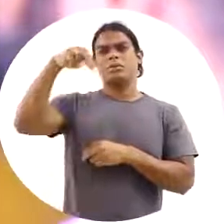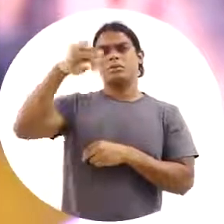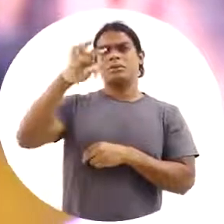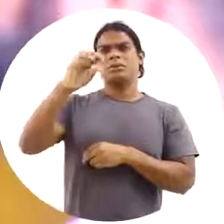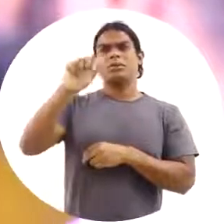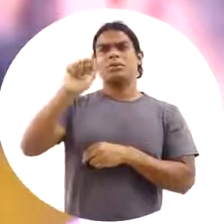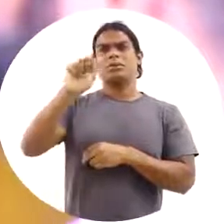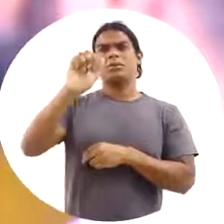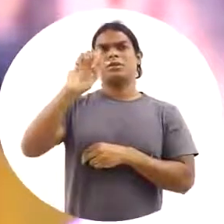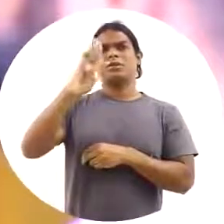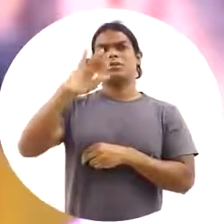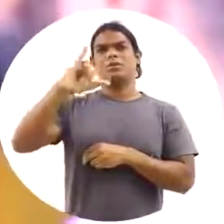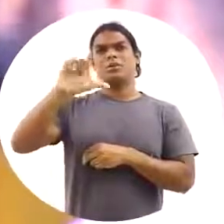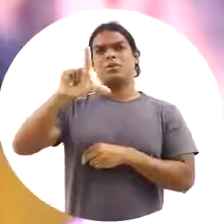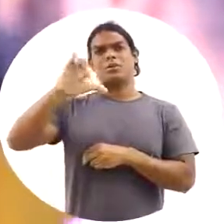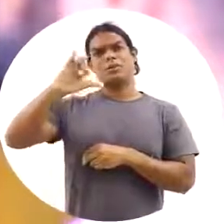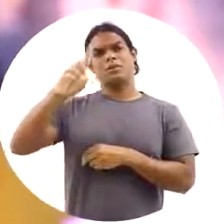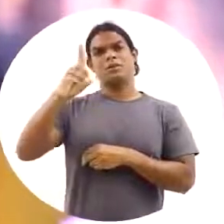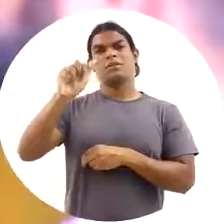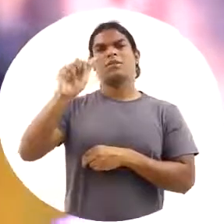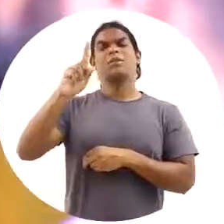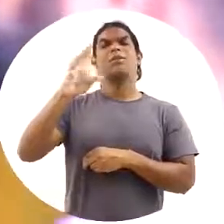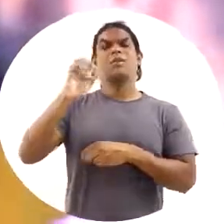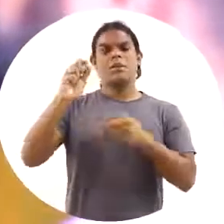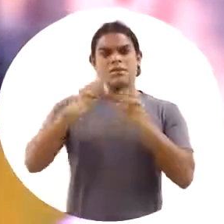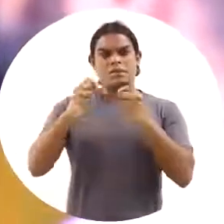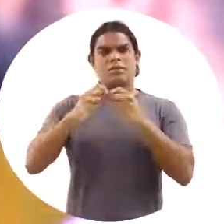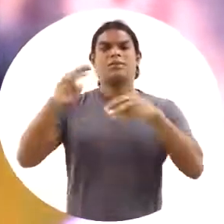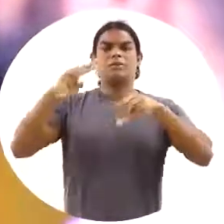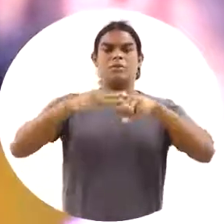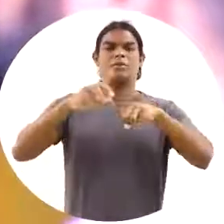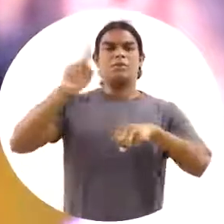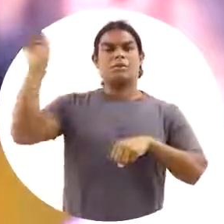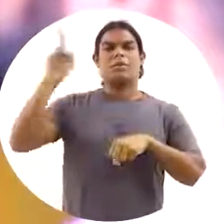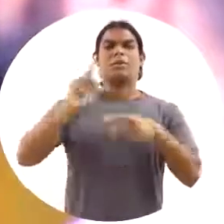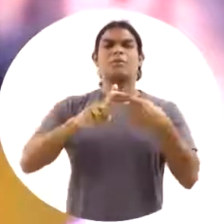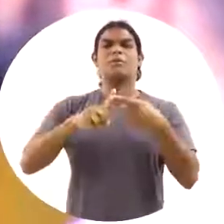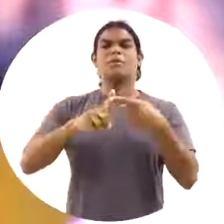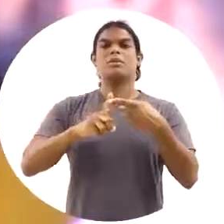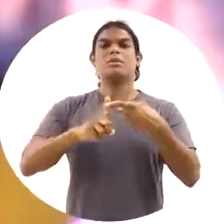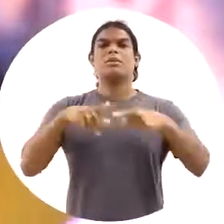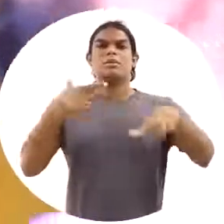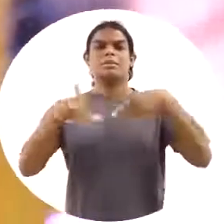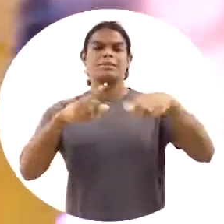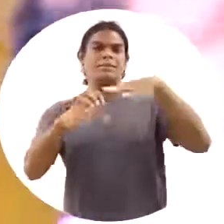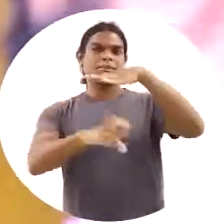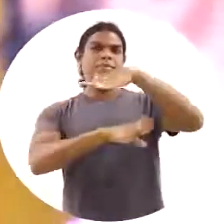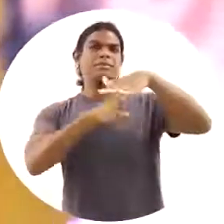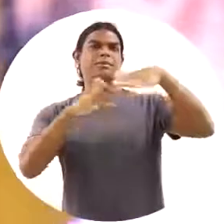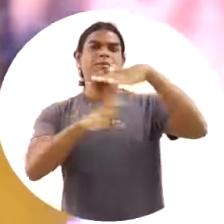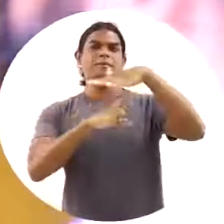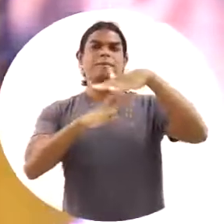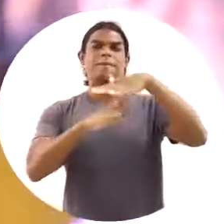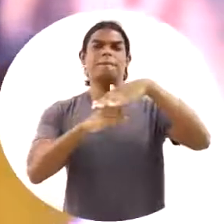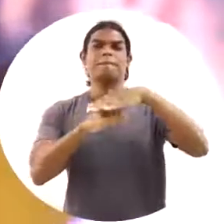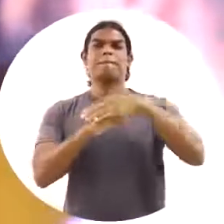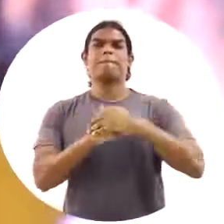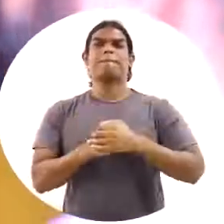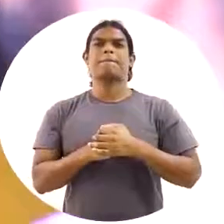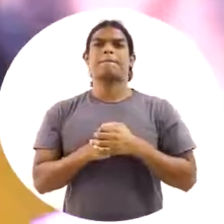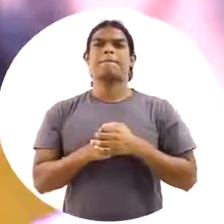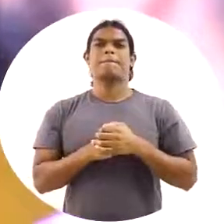atualizar. Então eu fiz o mestrado lá e foi lá que eu trabalhei numa organização chamada CMPBS, que é